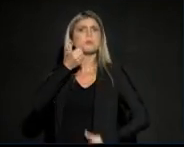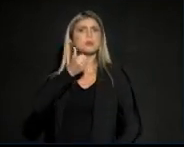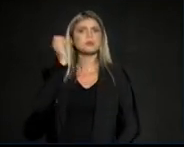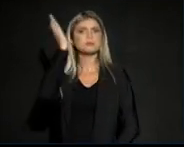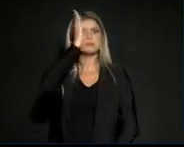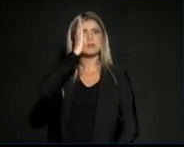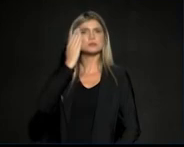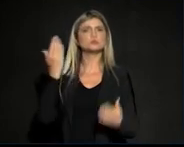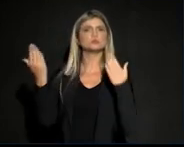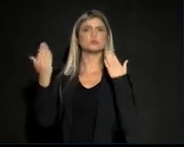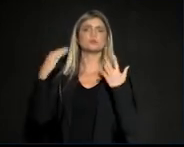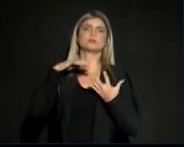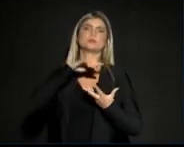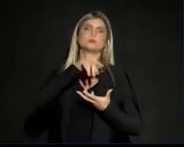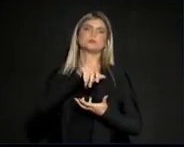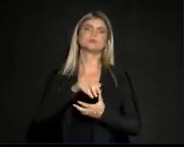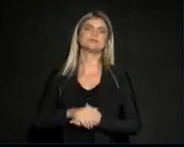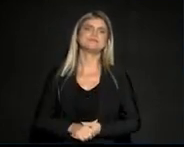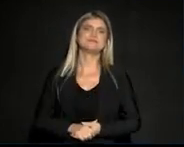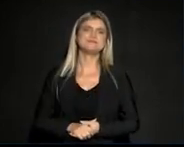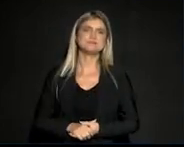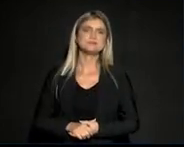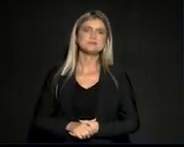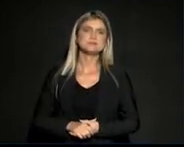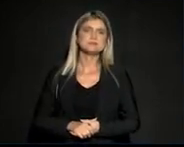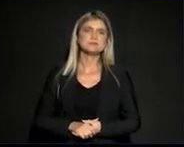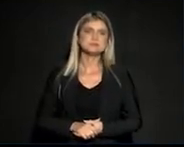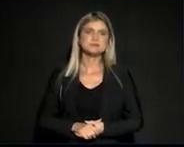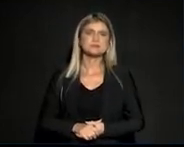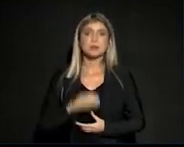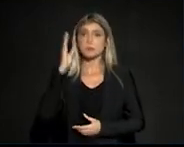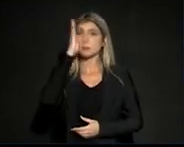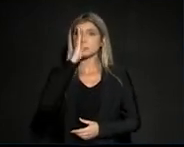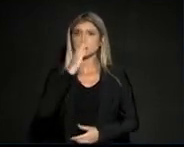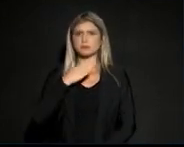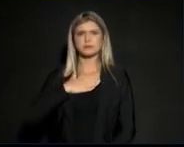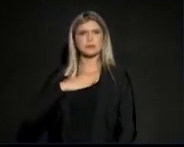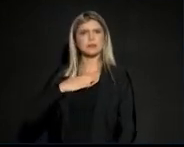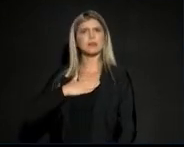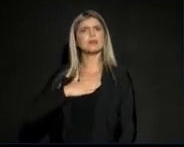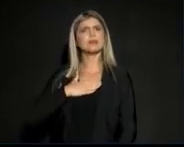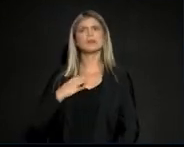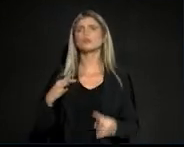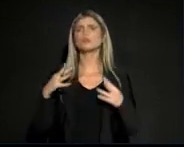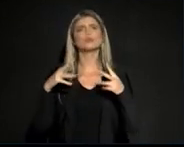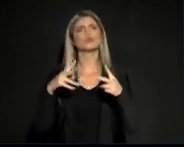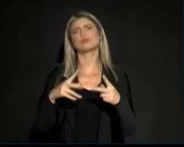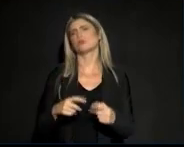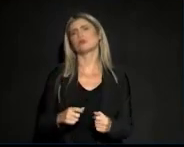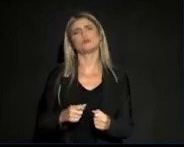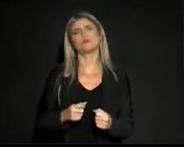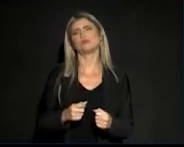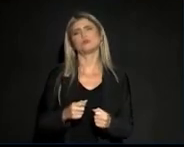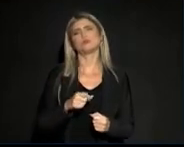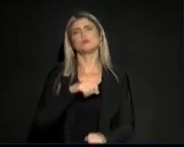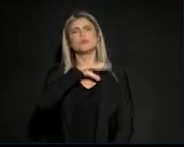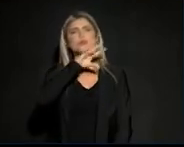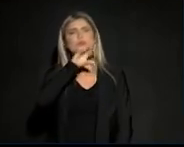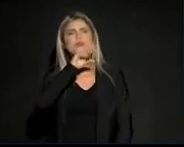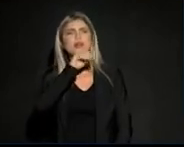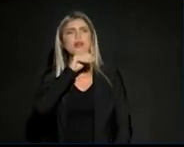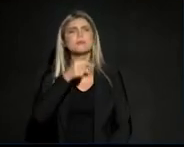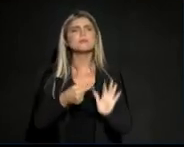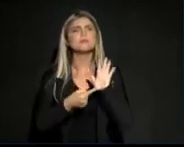e ao cenário que está de venta lá fora então é como brasileira eu acho que todo mundo vai começar a fazer o bem do Brasil